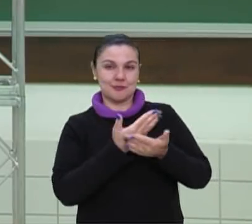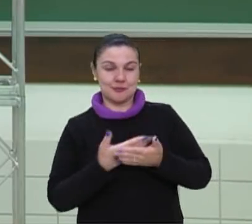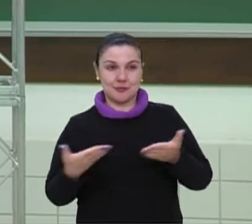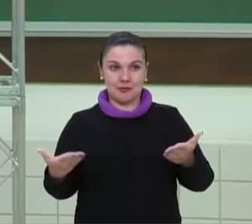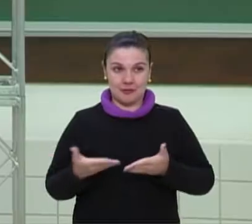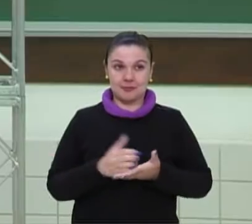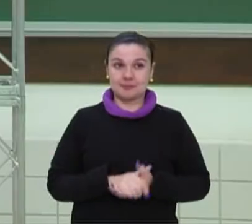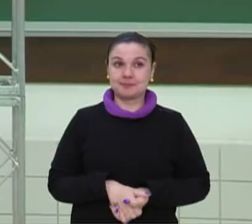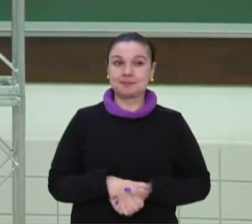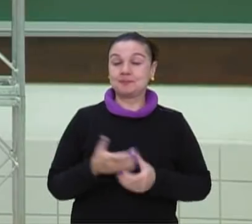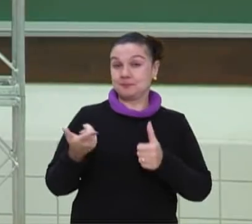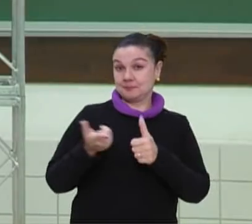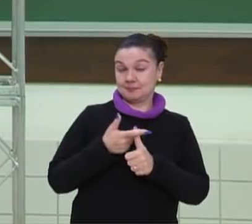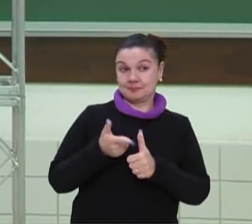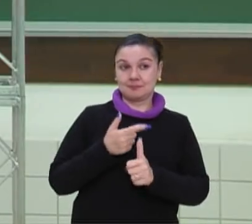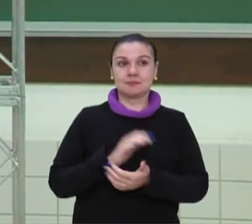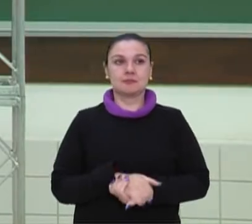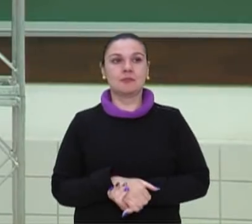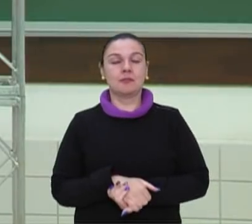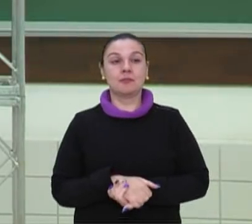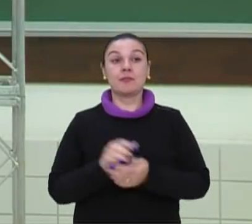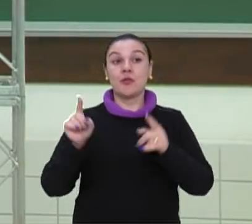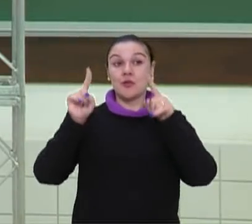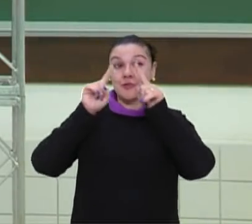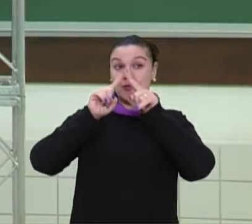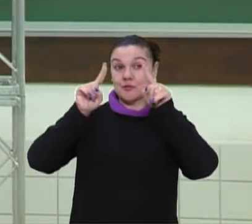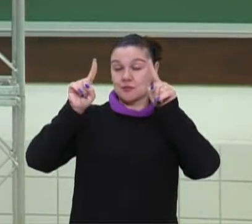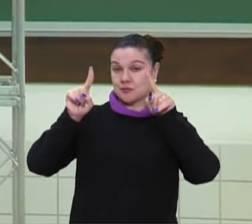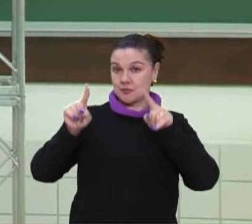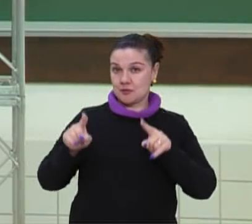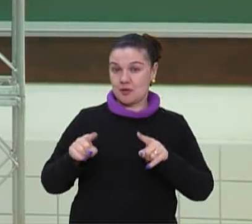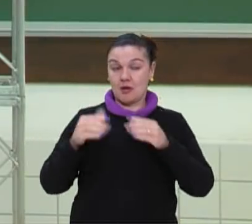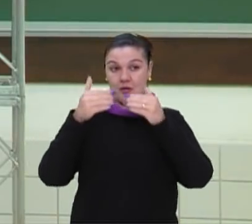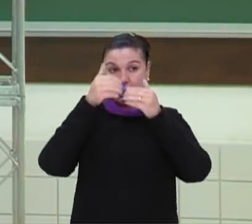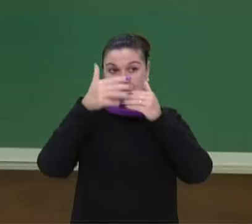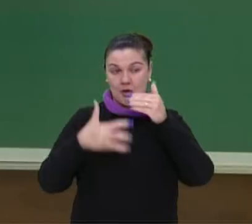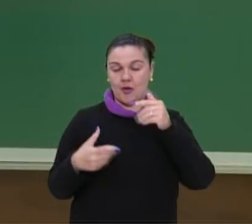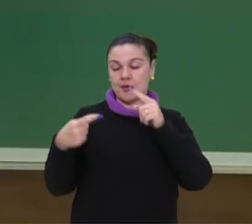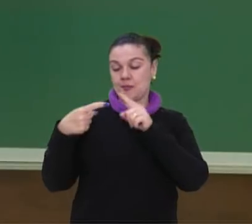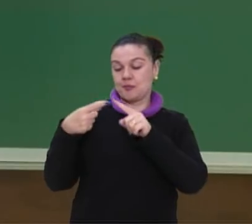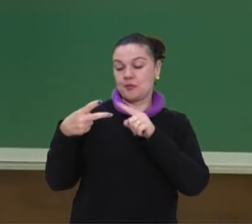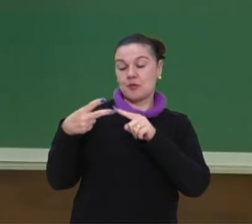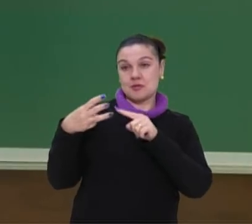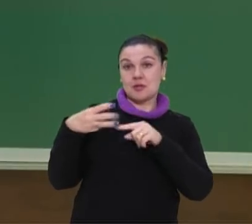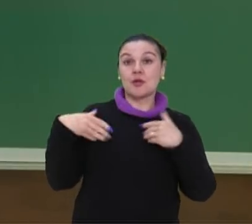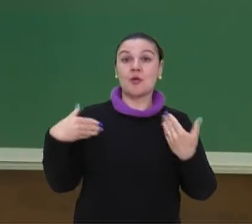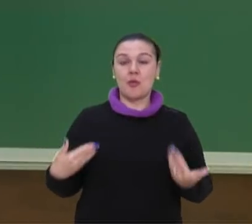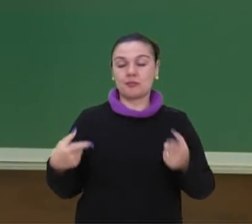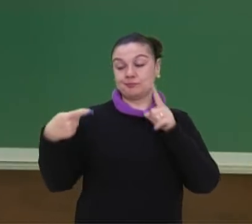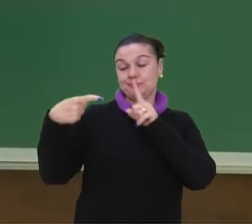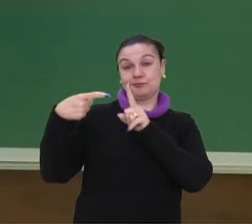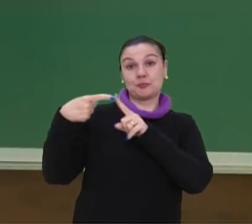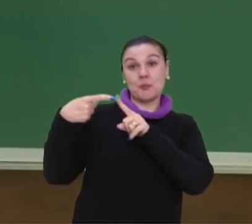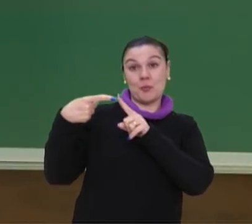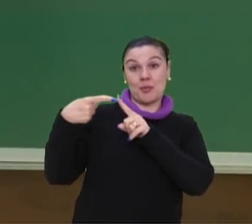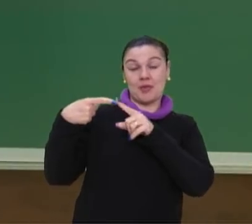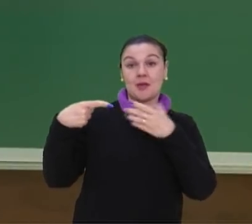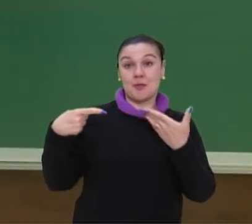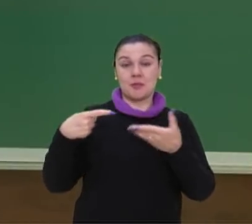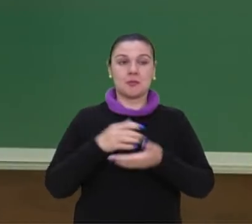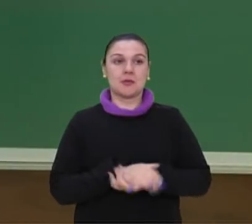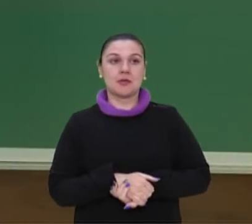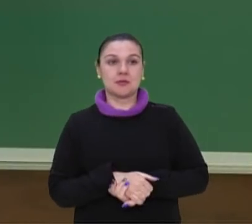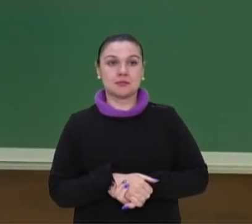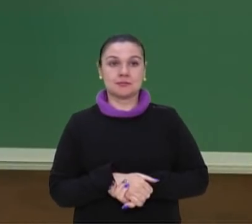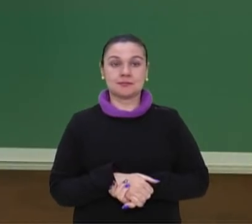agora para vocês. Vamos ver então as sentenças? Então, a ordem, qual que seria? Então, a primeira sentença, a afirmação,